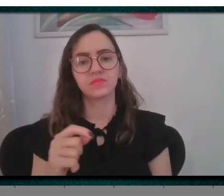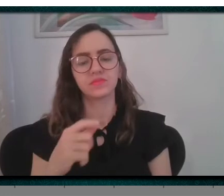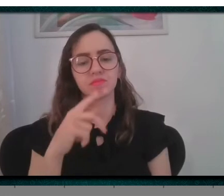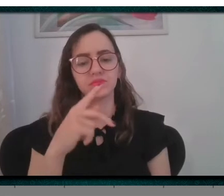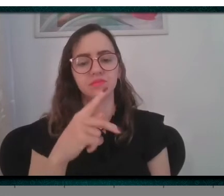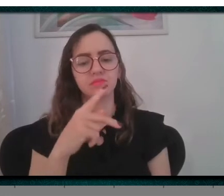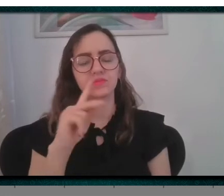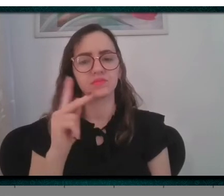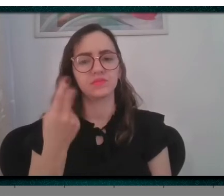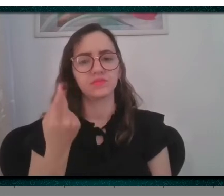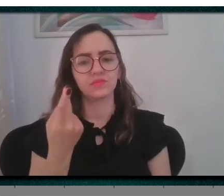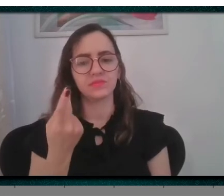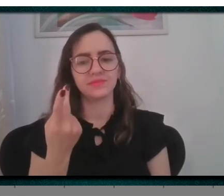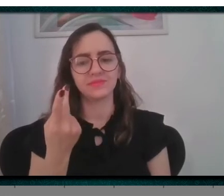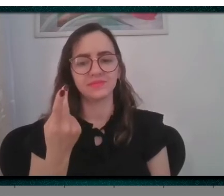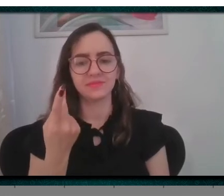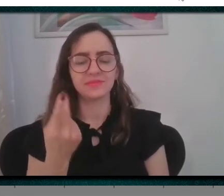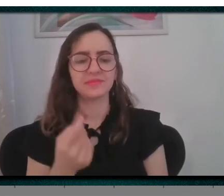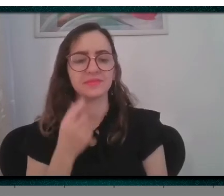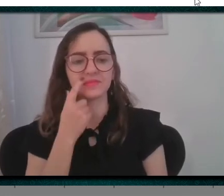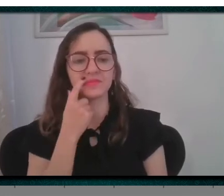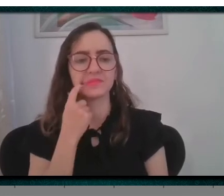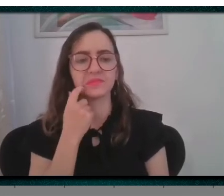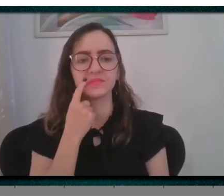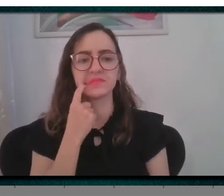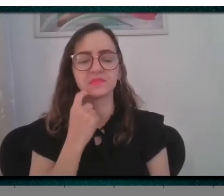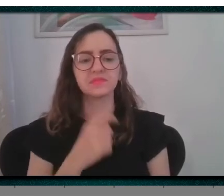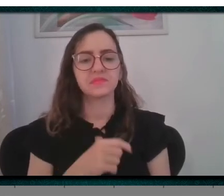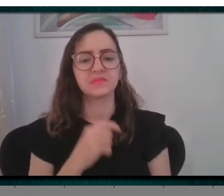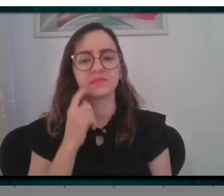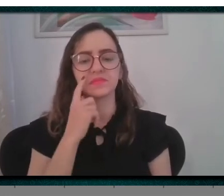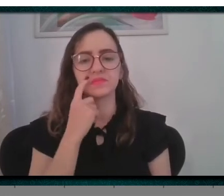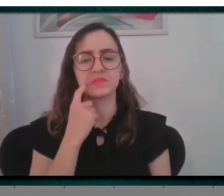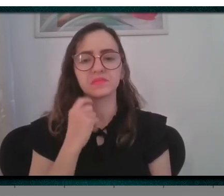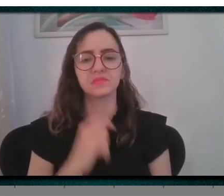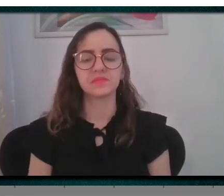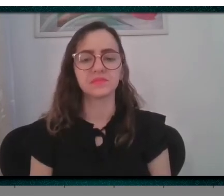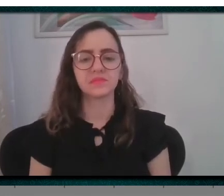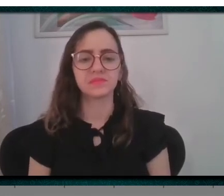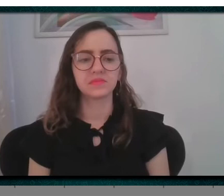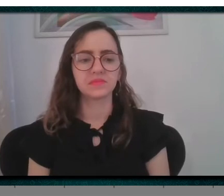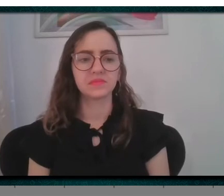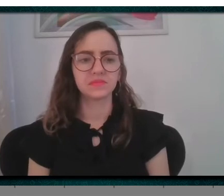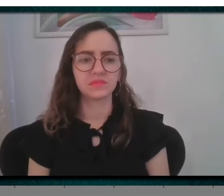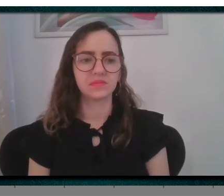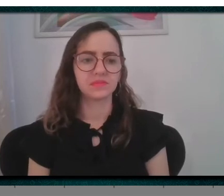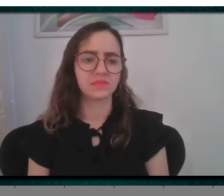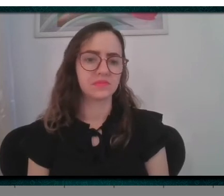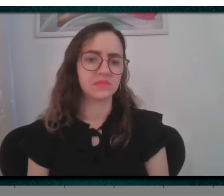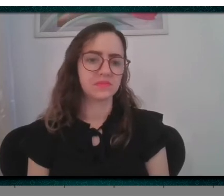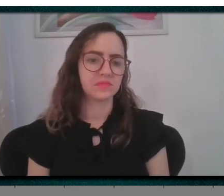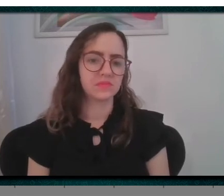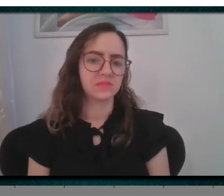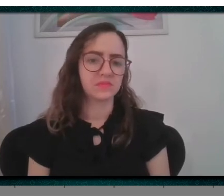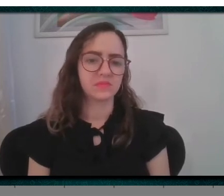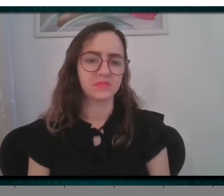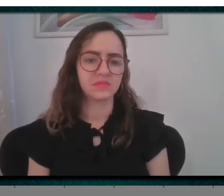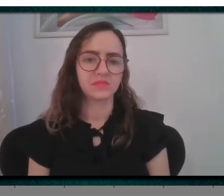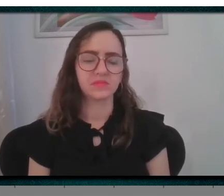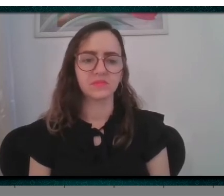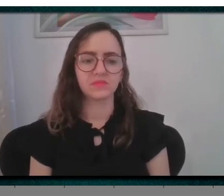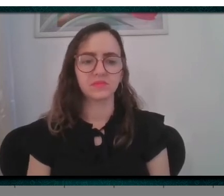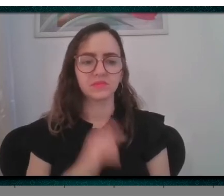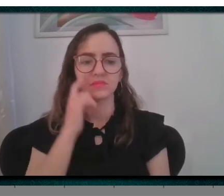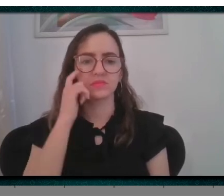pH. Então a gente está medindo aqui, ó, o pH. Potencial hidrogeniônico. É a quantidade de hidrogênio